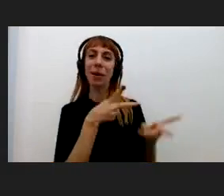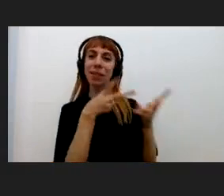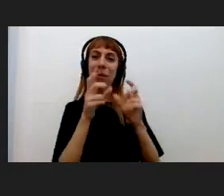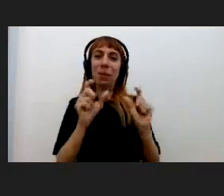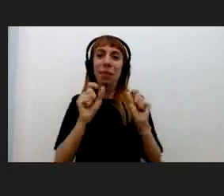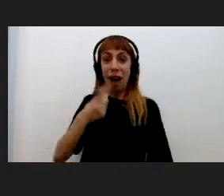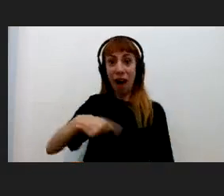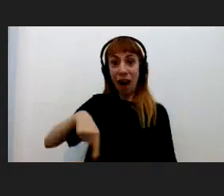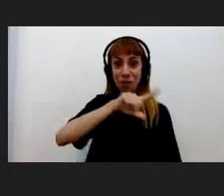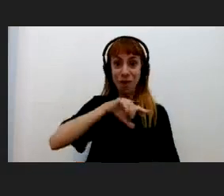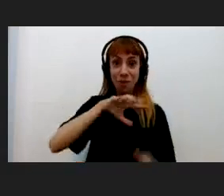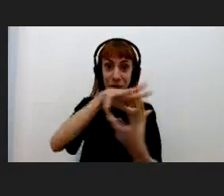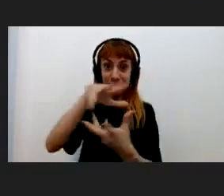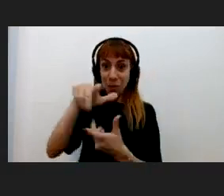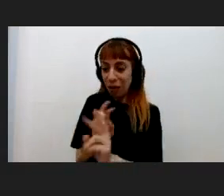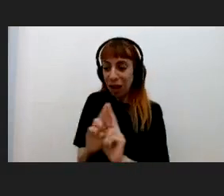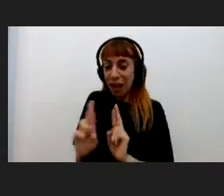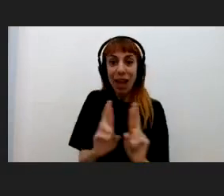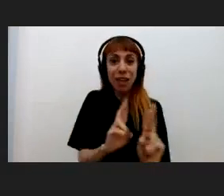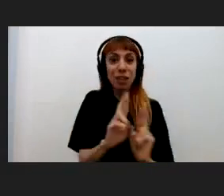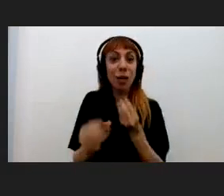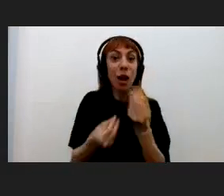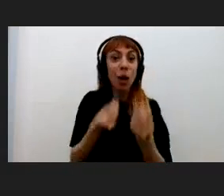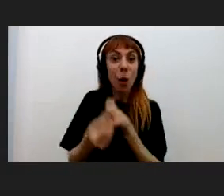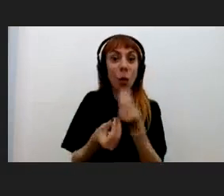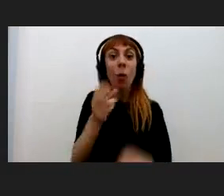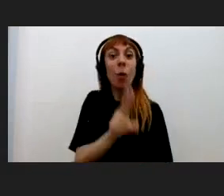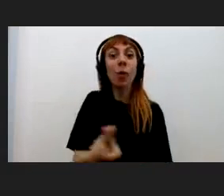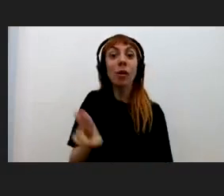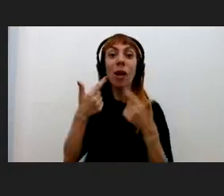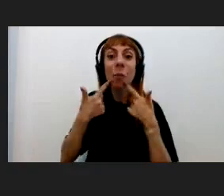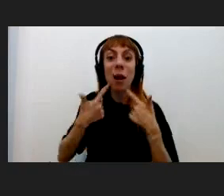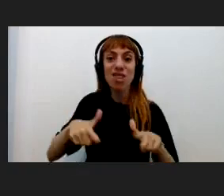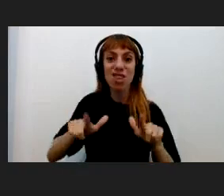linguagem. O significado que eu faço sobre o mesmo